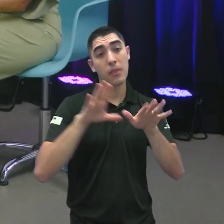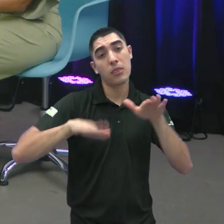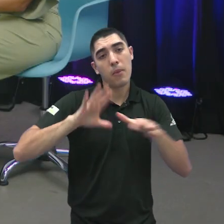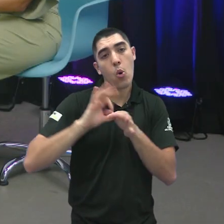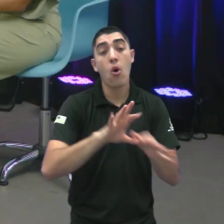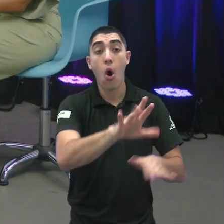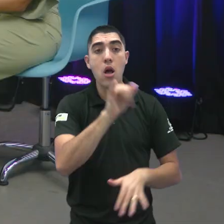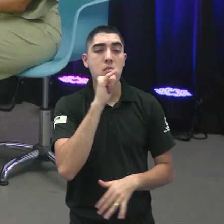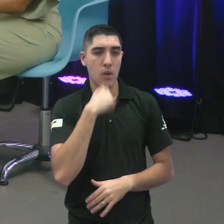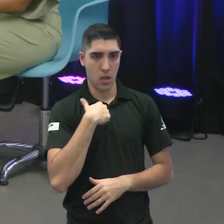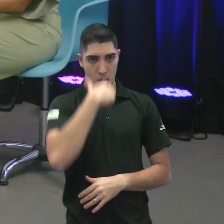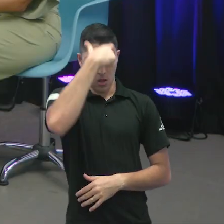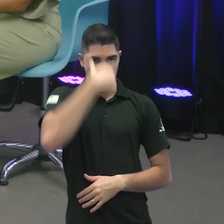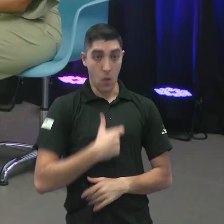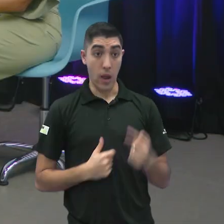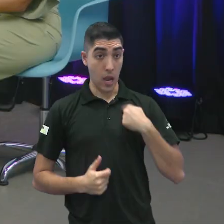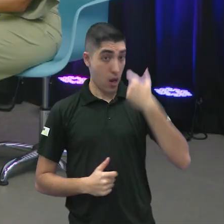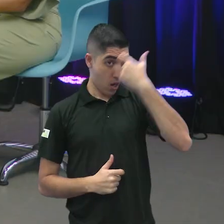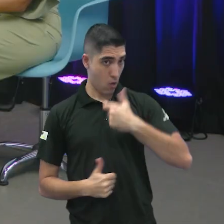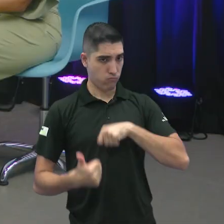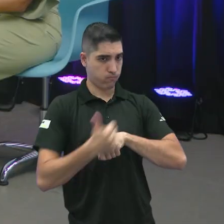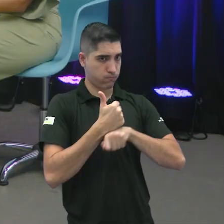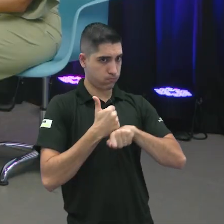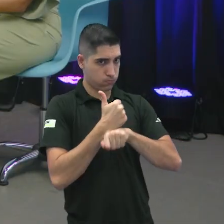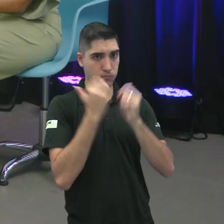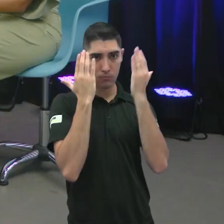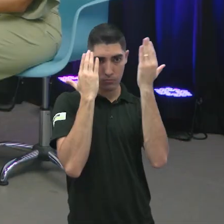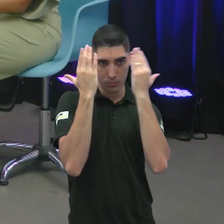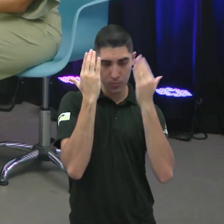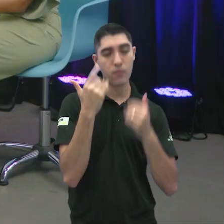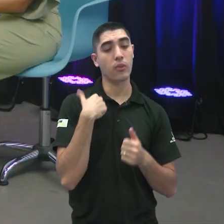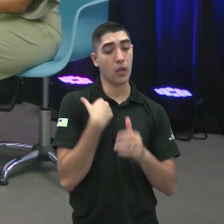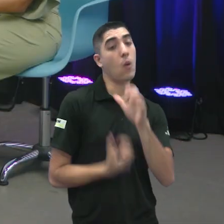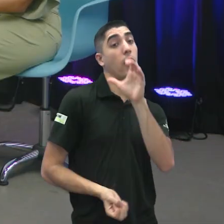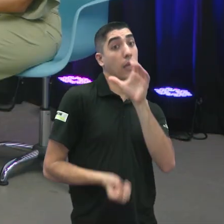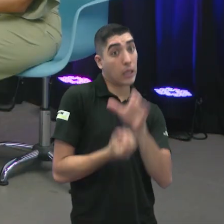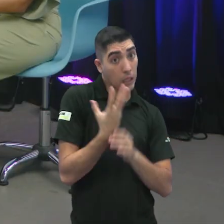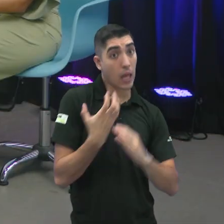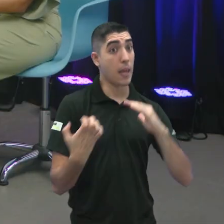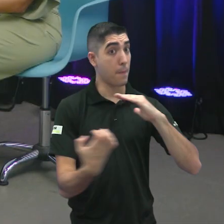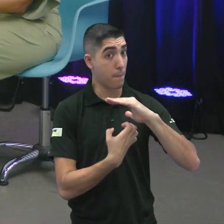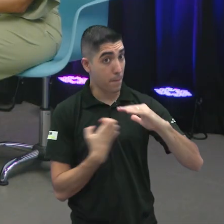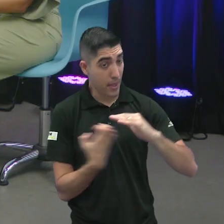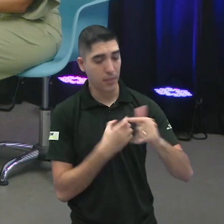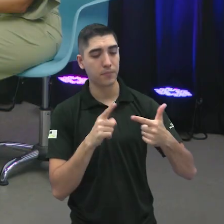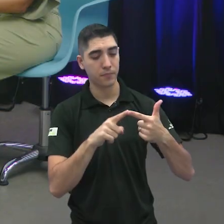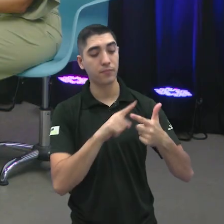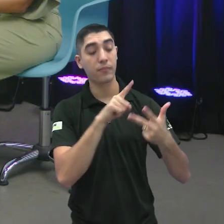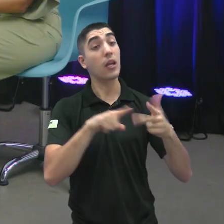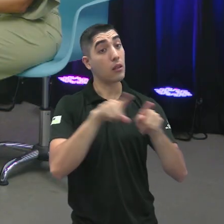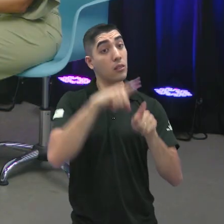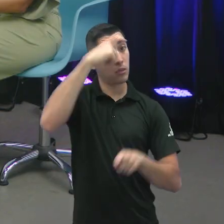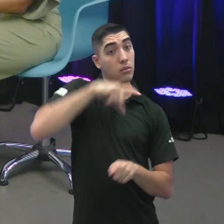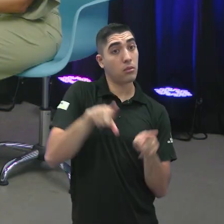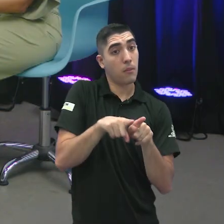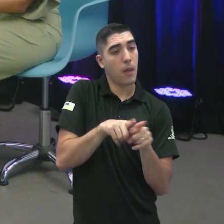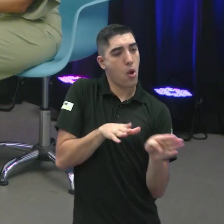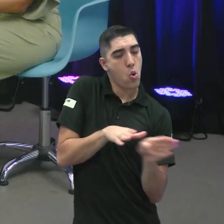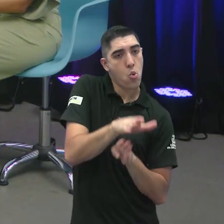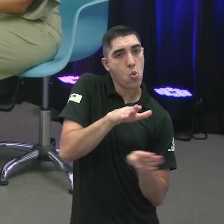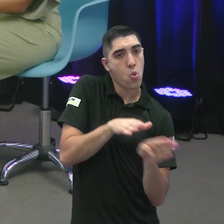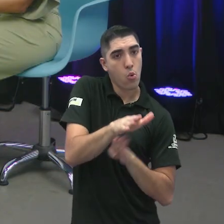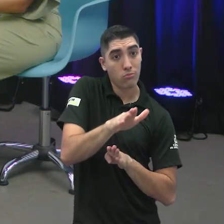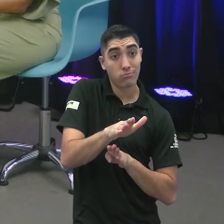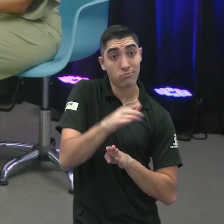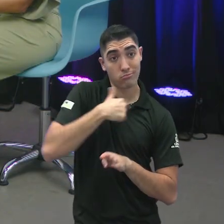um exemplo meu, se você me permite, tá? Claro. Eu sou psicóloga, eu sou fundadora de uma empresa, né? E eu também sou consultora. Então,